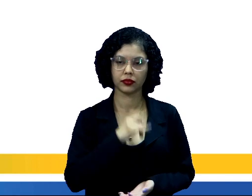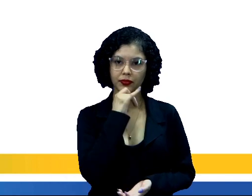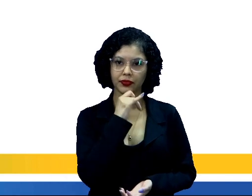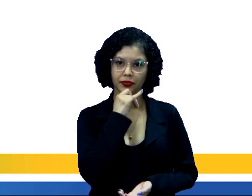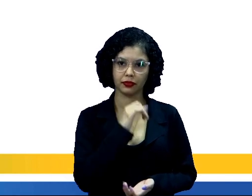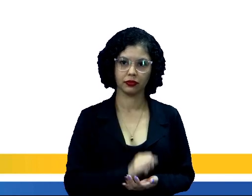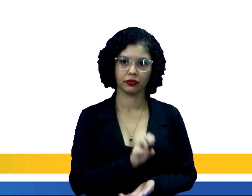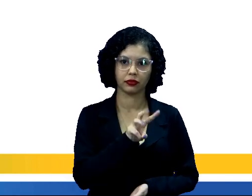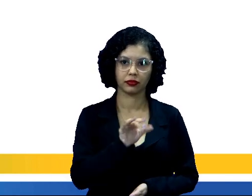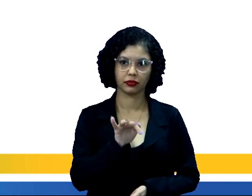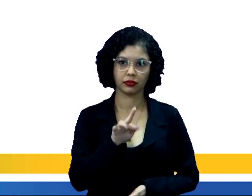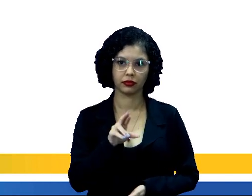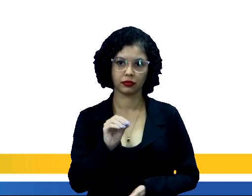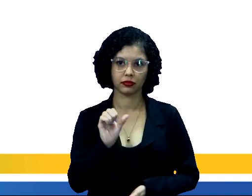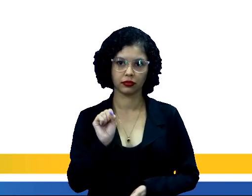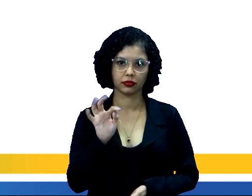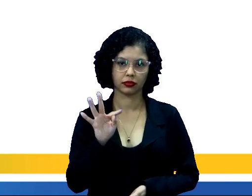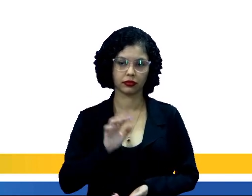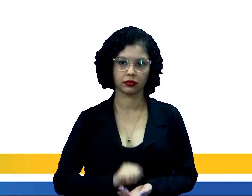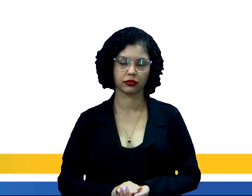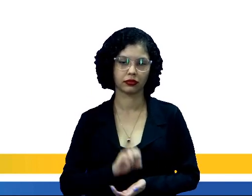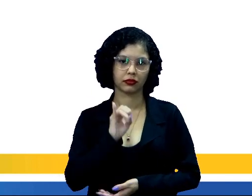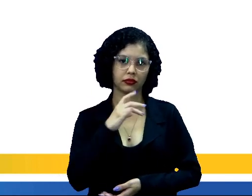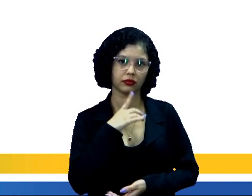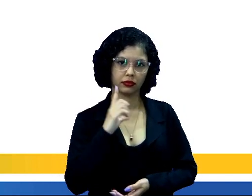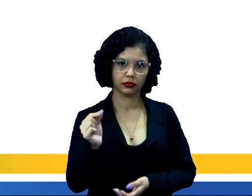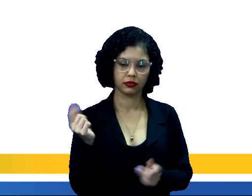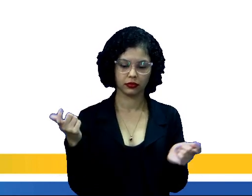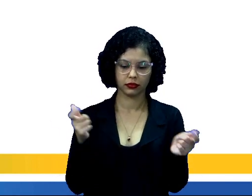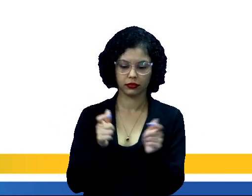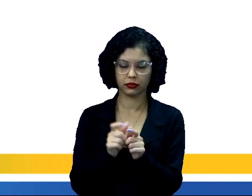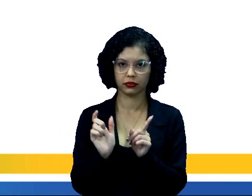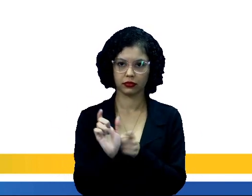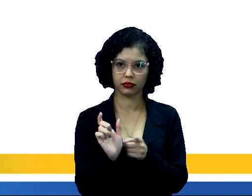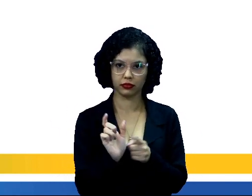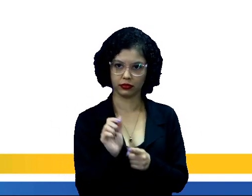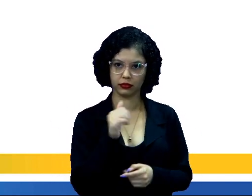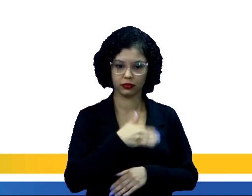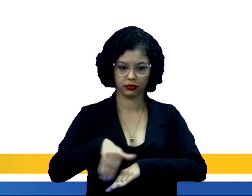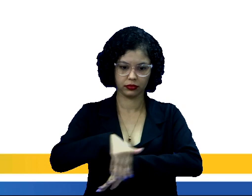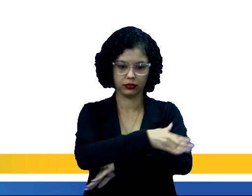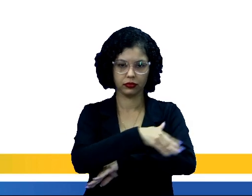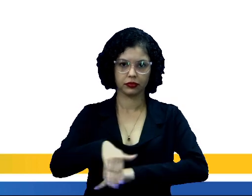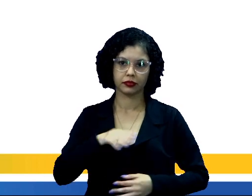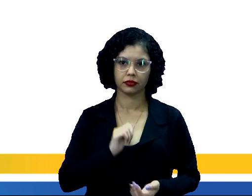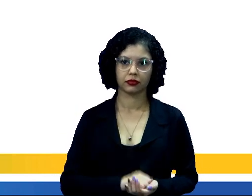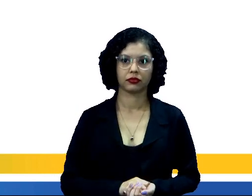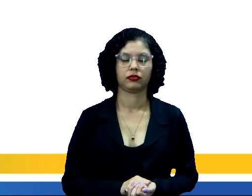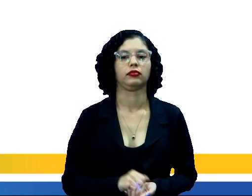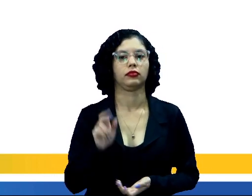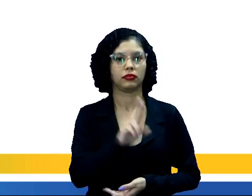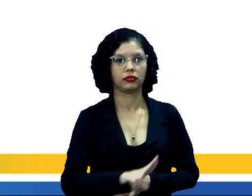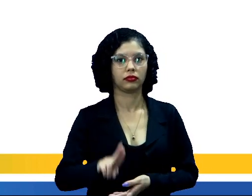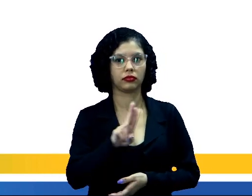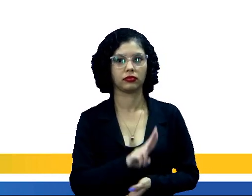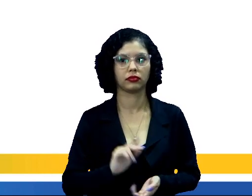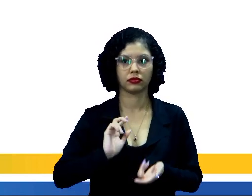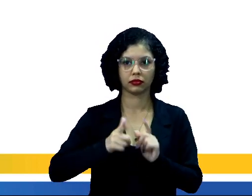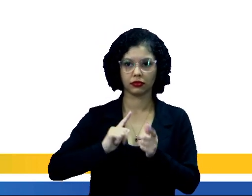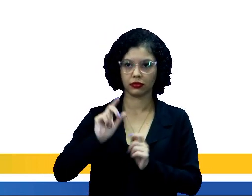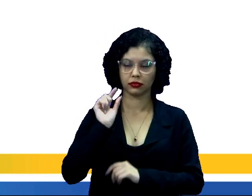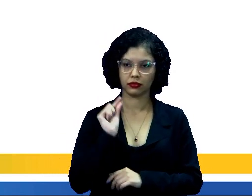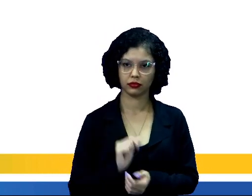exemplo, ali, Walton Street, Se eu vou abreviar a palavra rua, eu vou apenas usar as duas